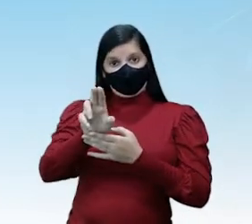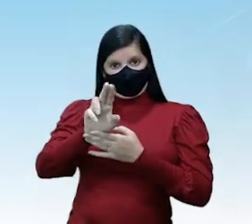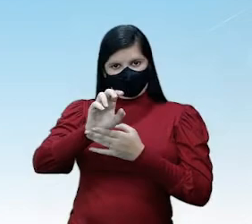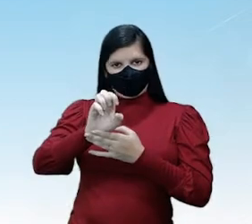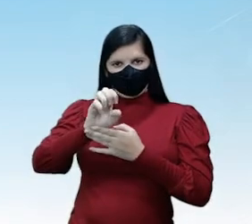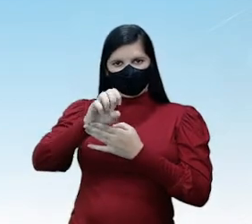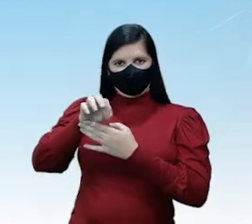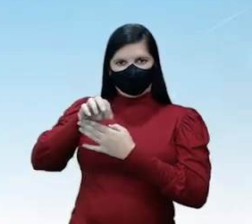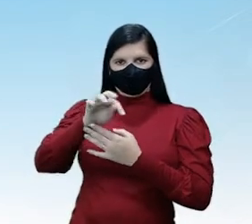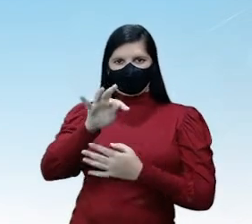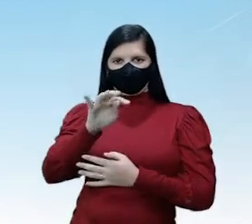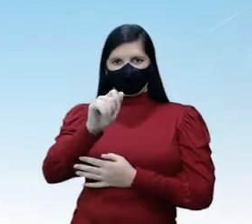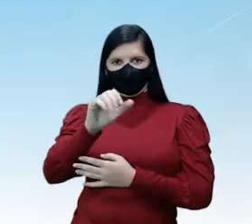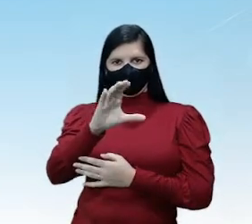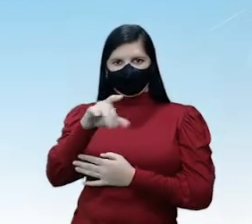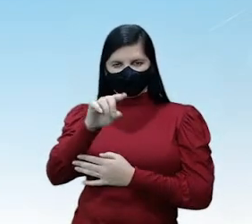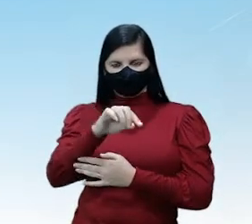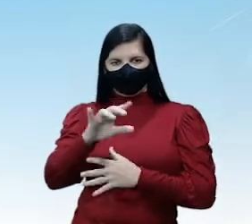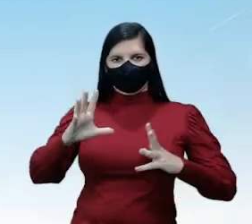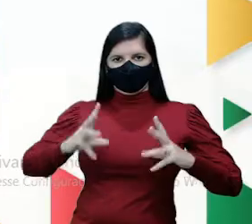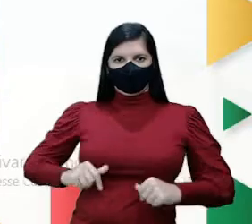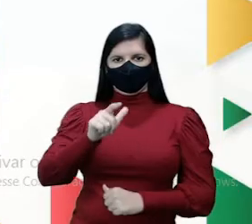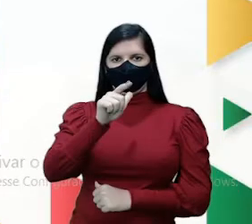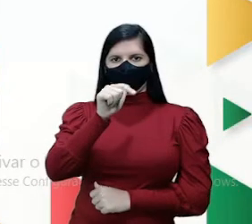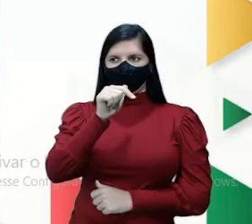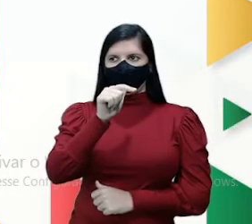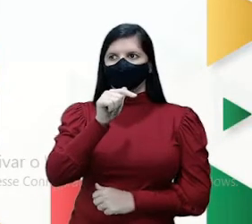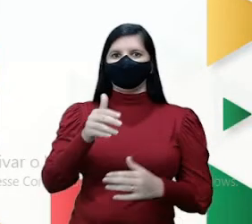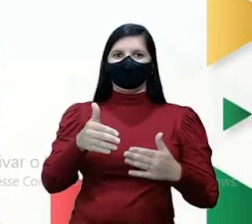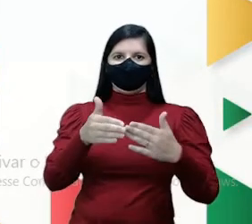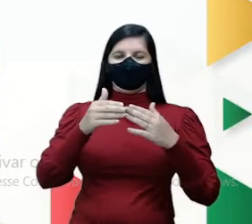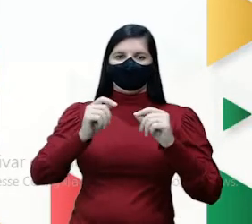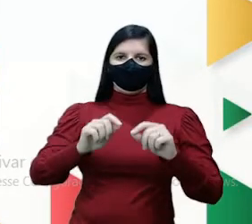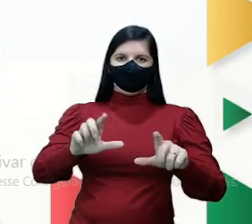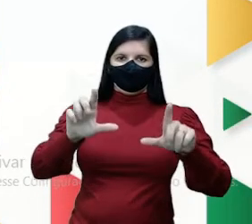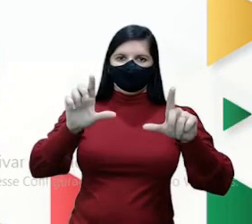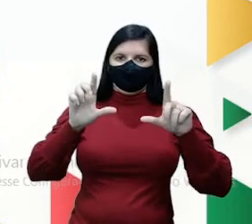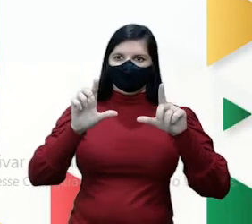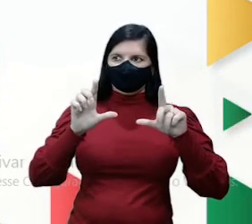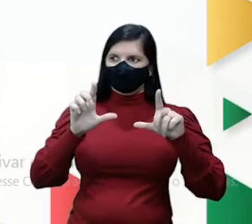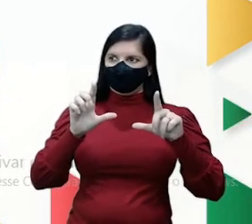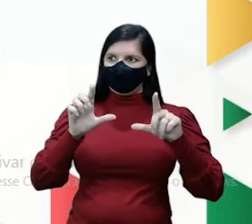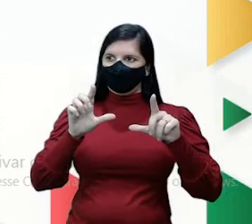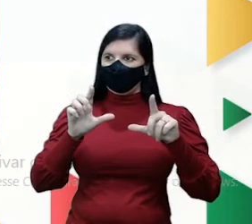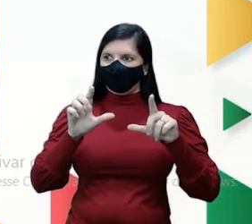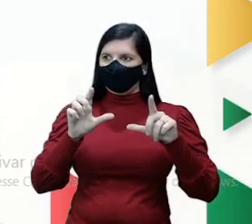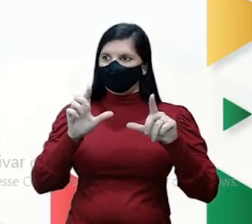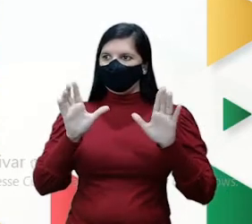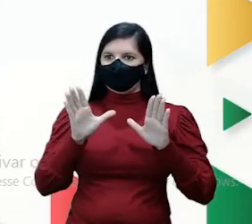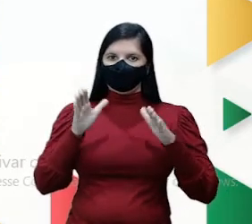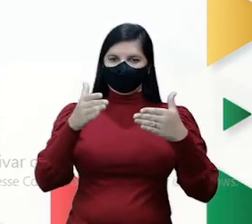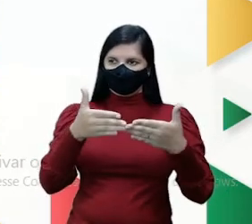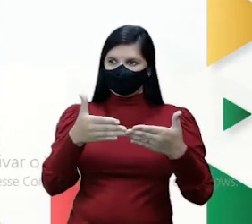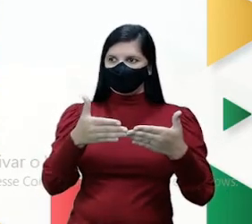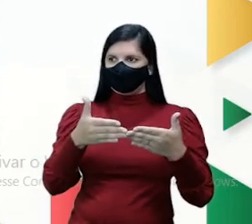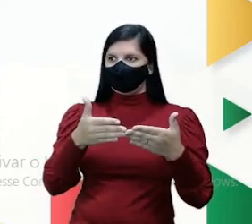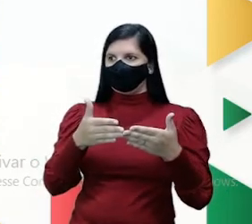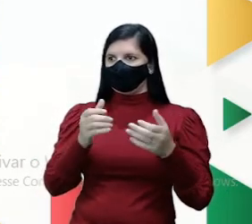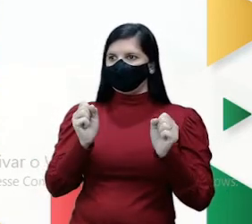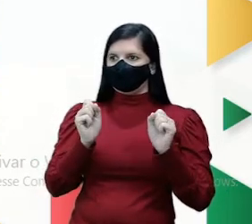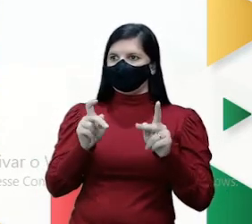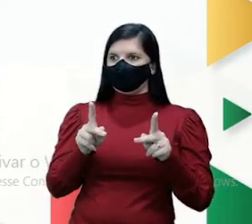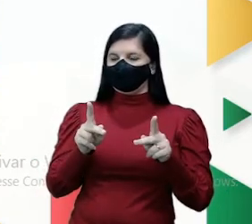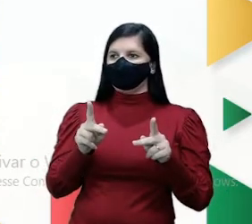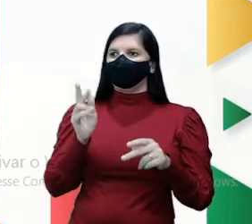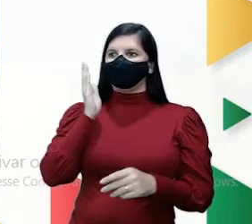tratamento de água. Agora eu gostaria que essa tela dela ficasse, que focalizou aí, para que a gente